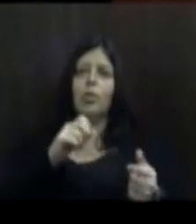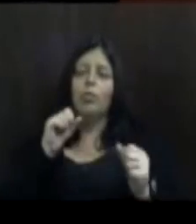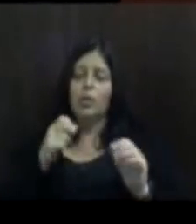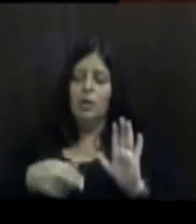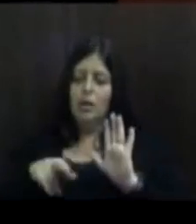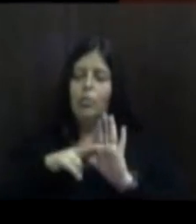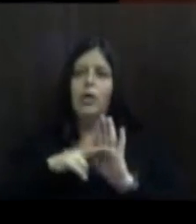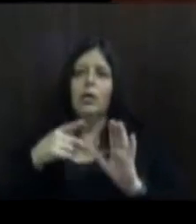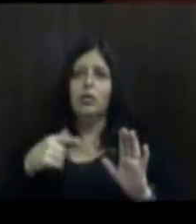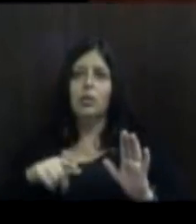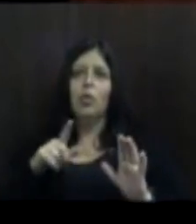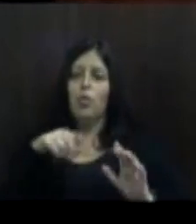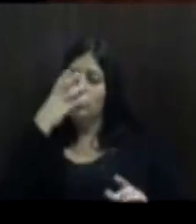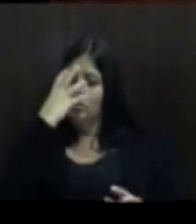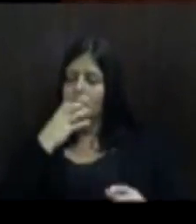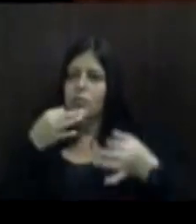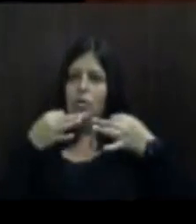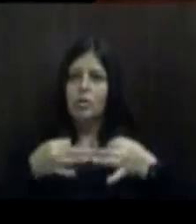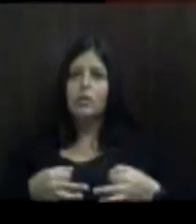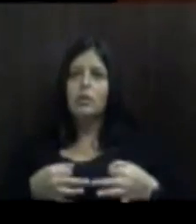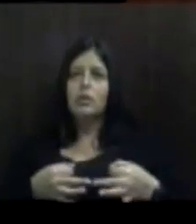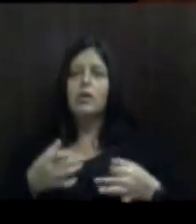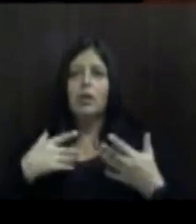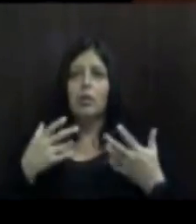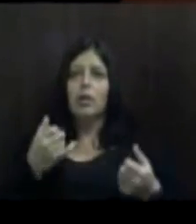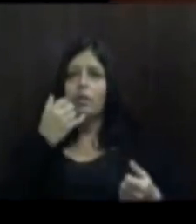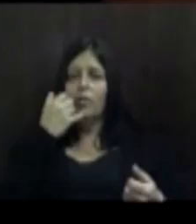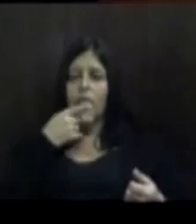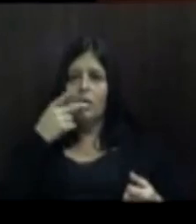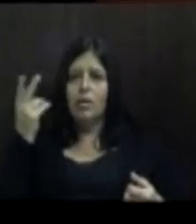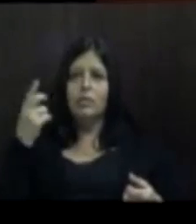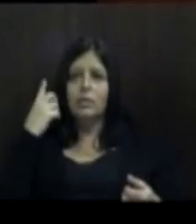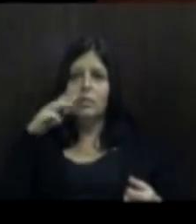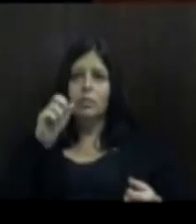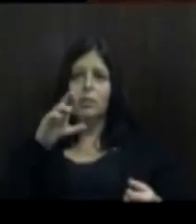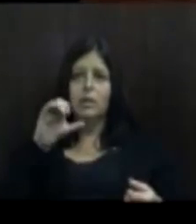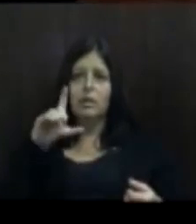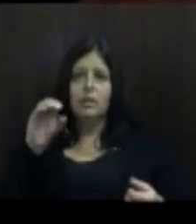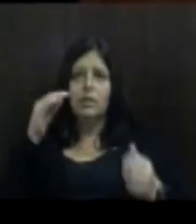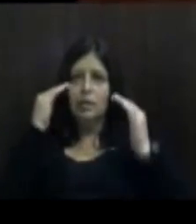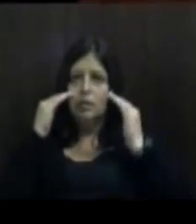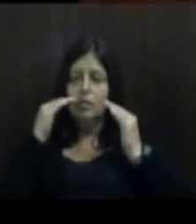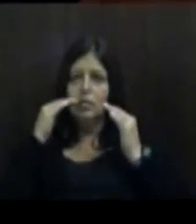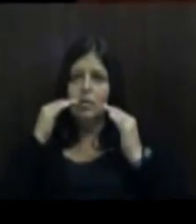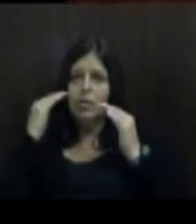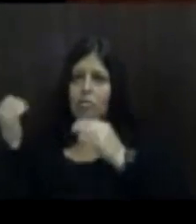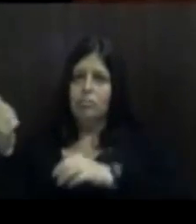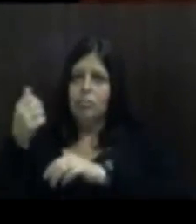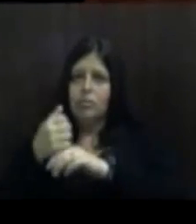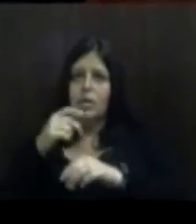esse ponto lógico com seriedade com honestidade e quero dizer a ti Deputado Marcelo Com todo o respeito que assumiu a presidência da